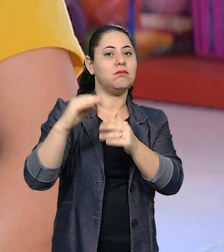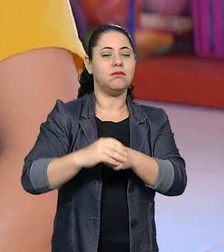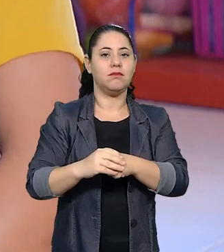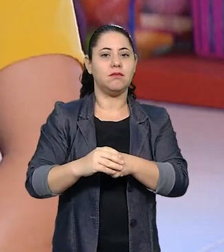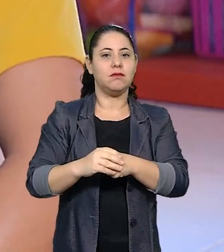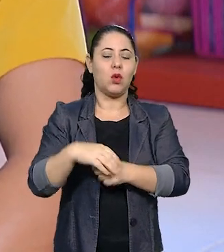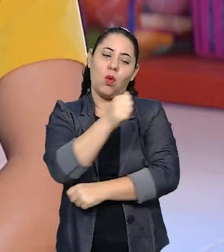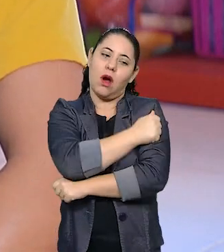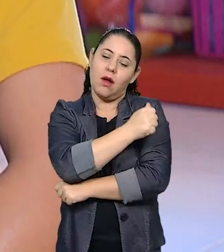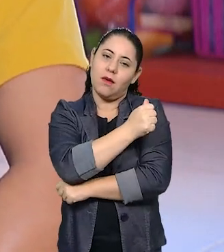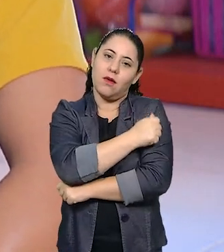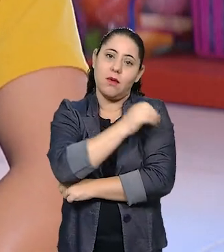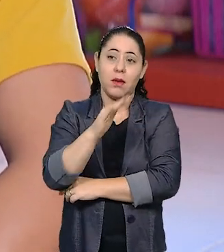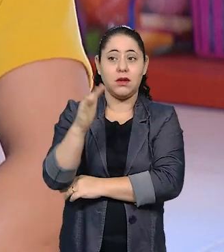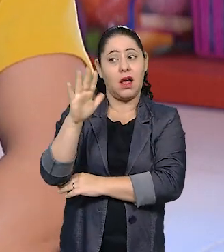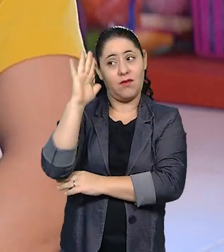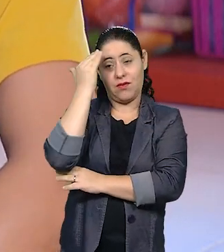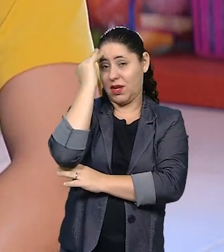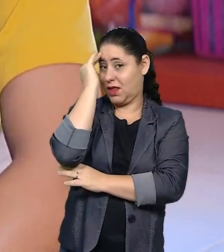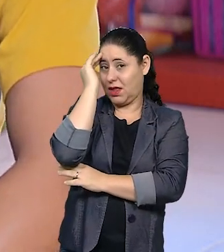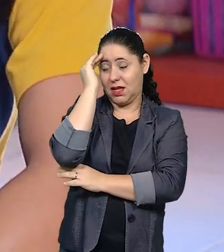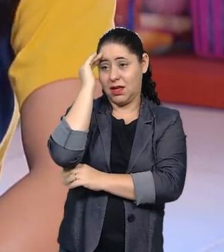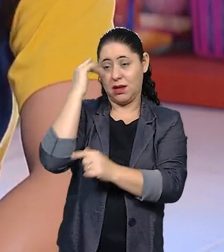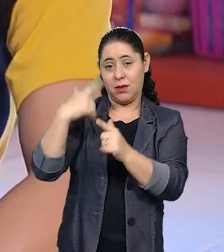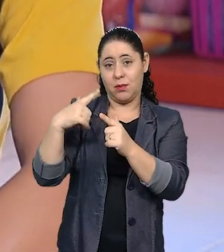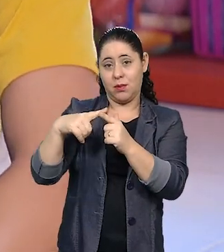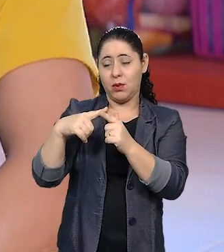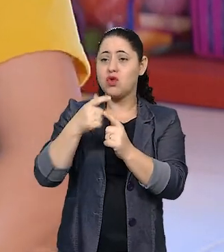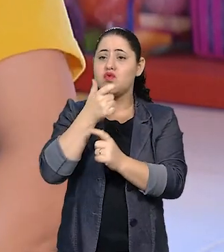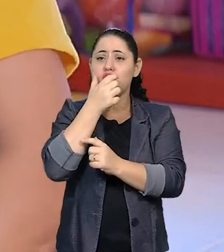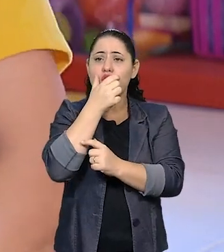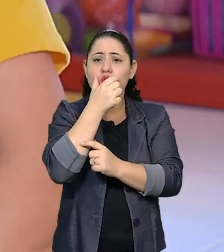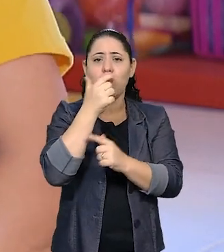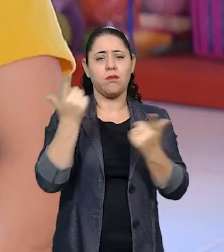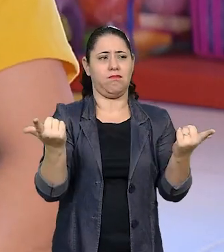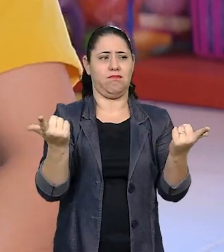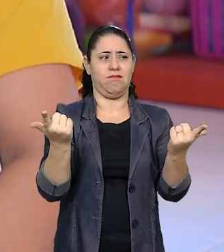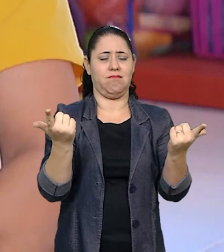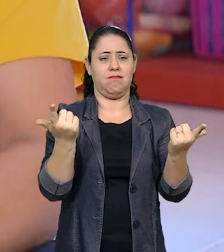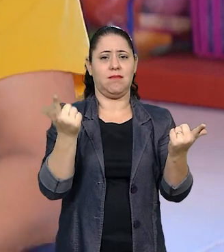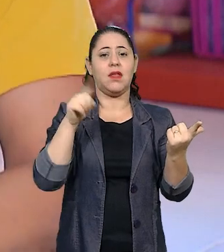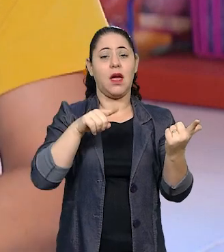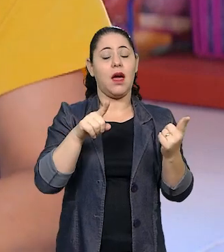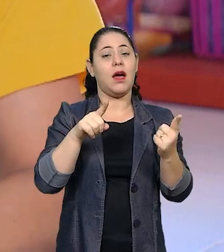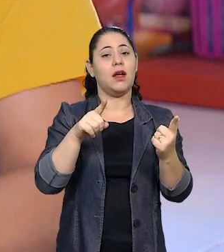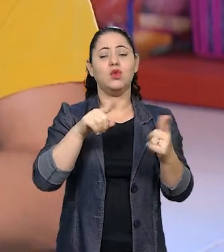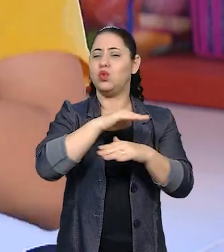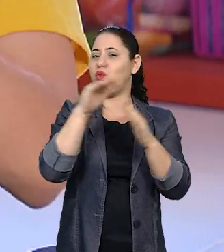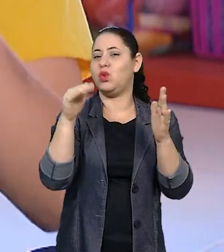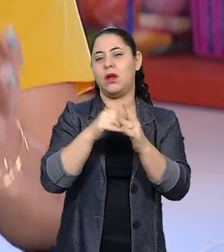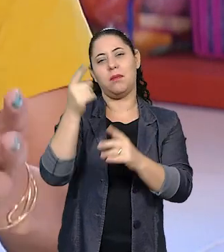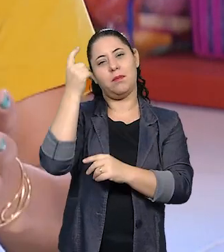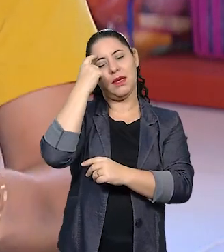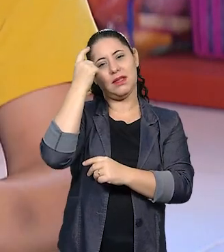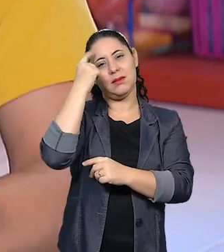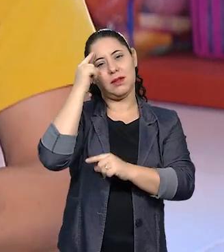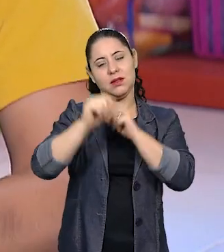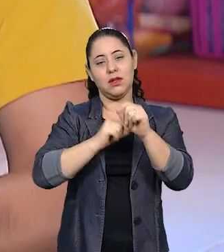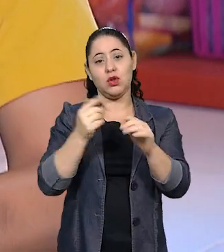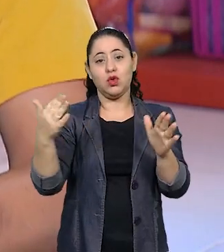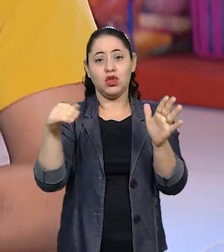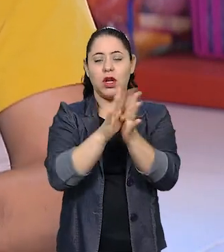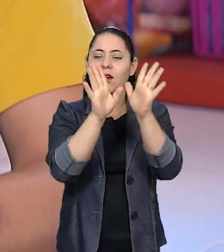criança hoje a largar uma chupeta, porque o ano que vem ela já vai para uma escolinha maior, com aluninhos maiores, então talvez não